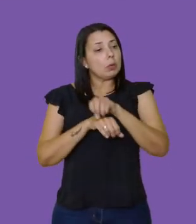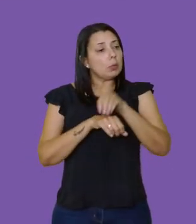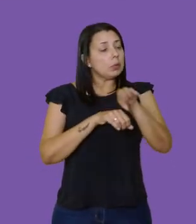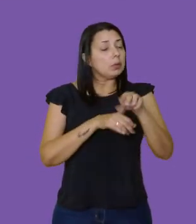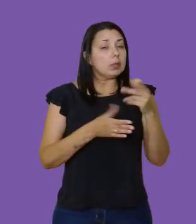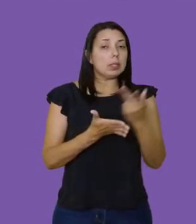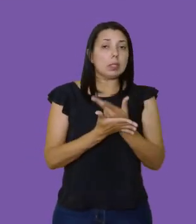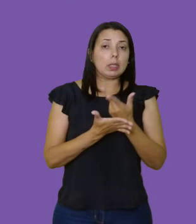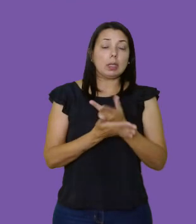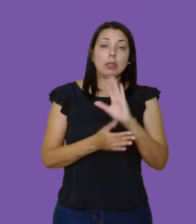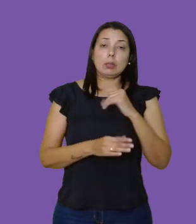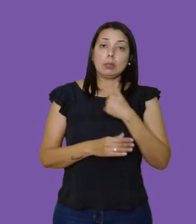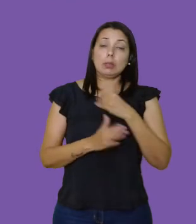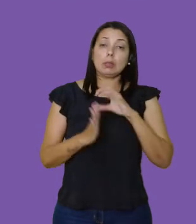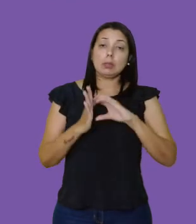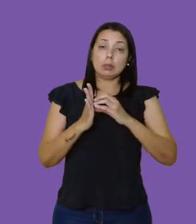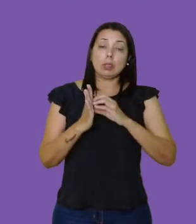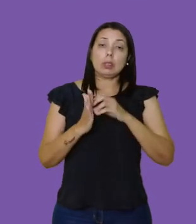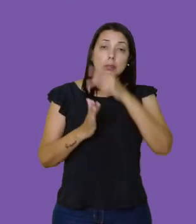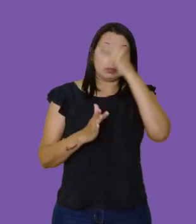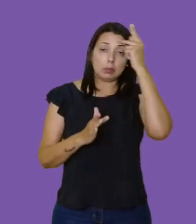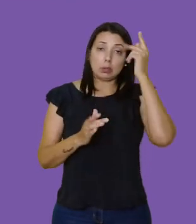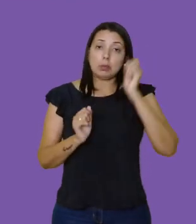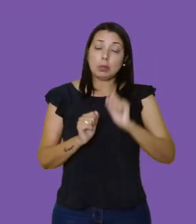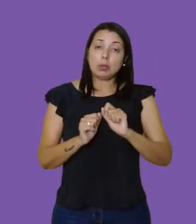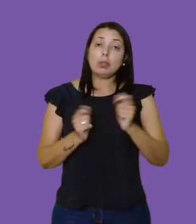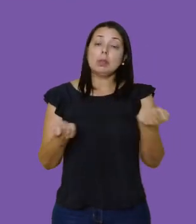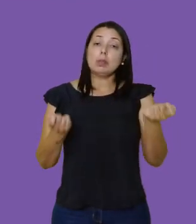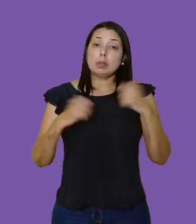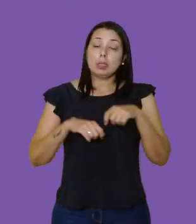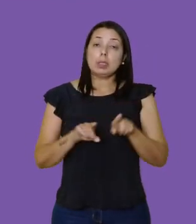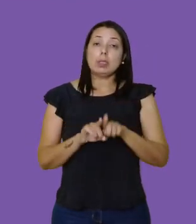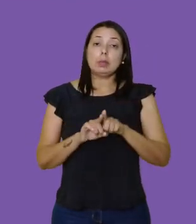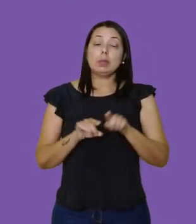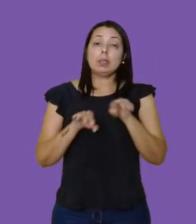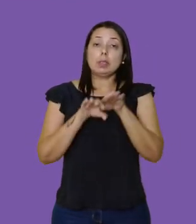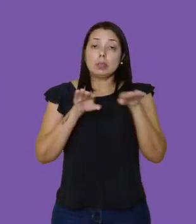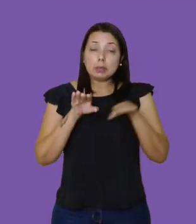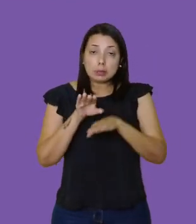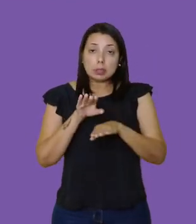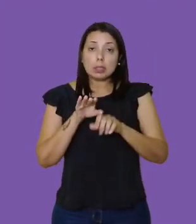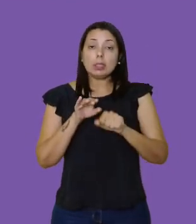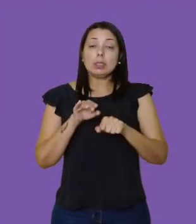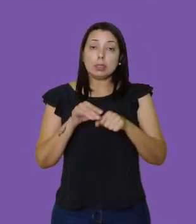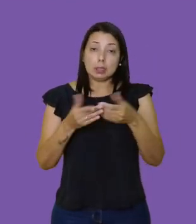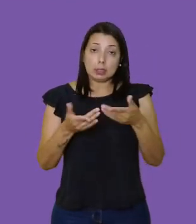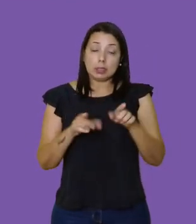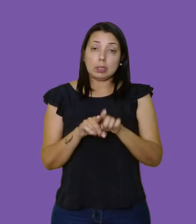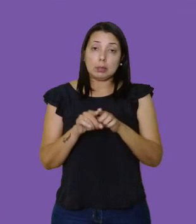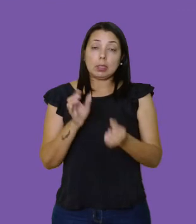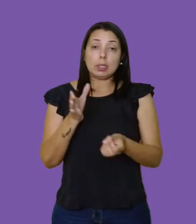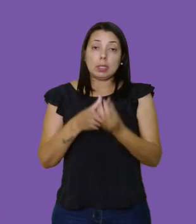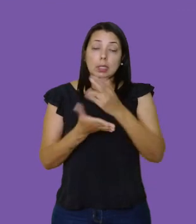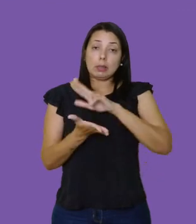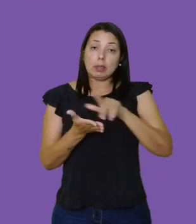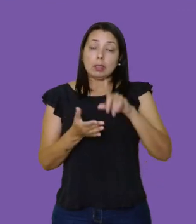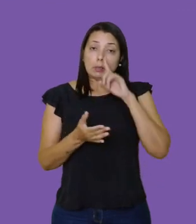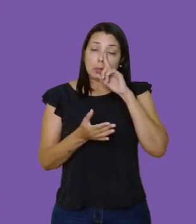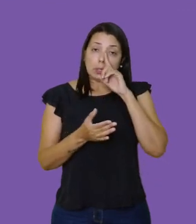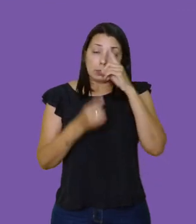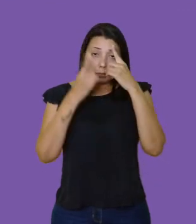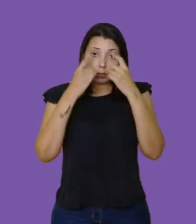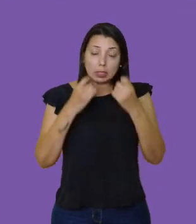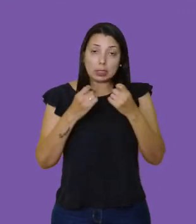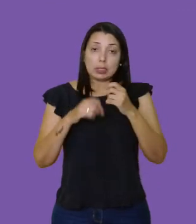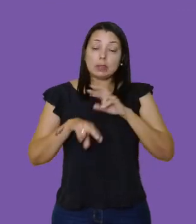inadequado dos nossos dados pessoais. Isso pode potencializar as desigualdades que a gente vivencia e pode gerar uma série de riscos de violência